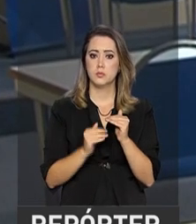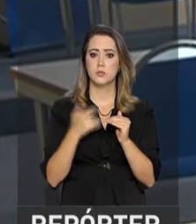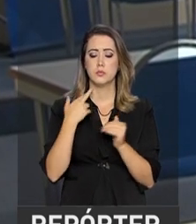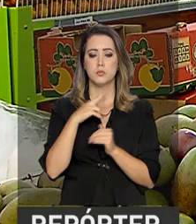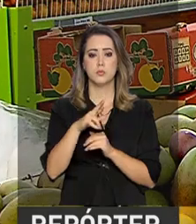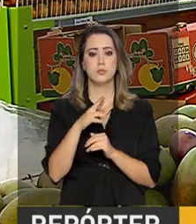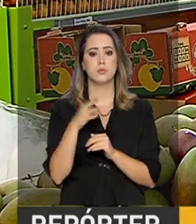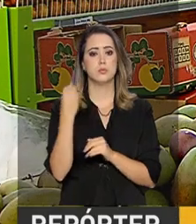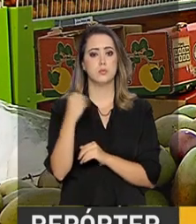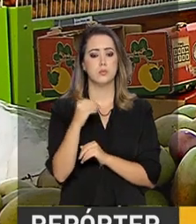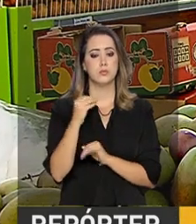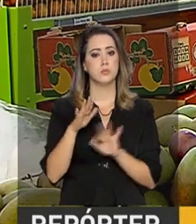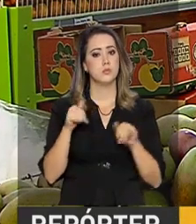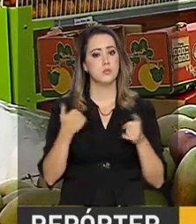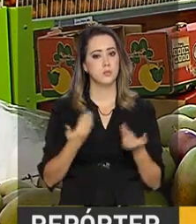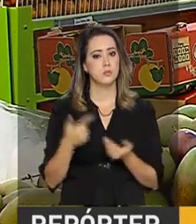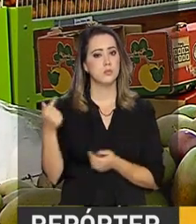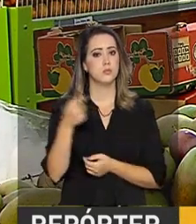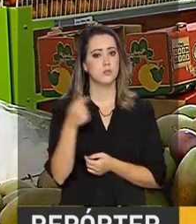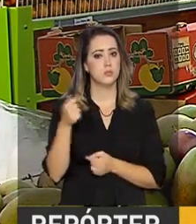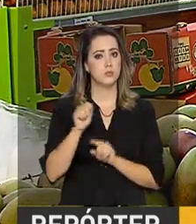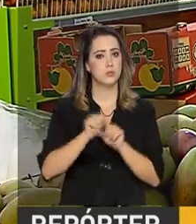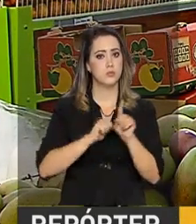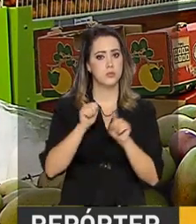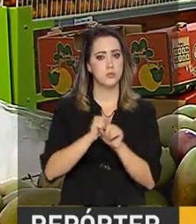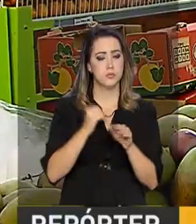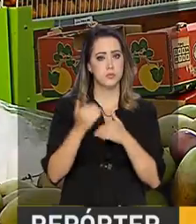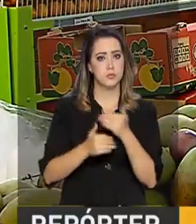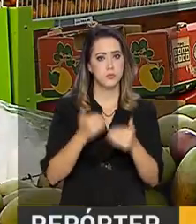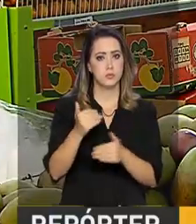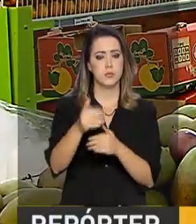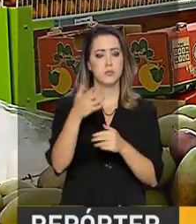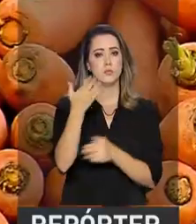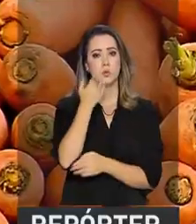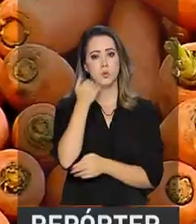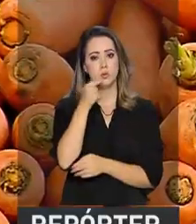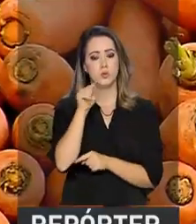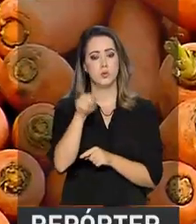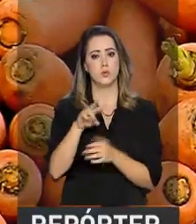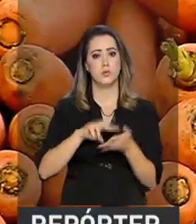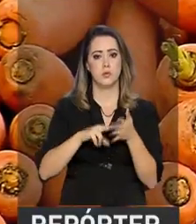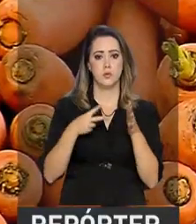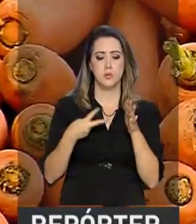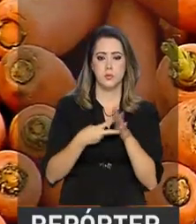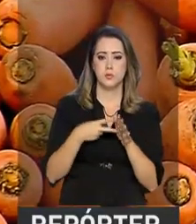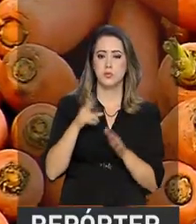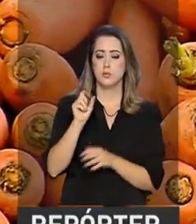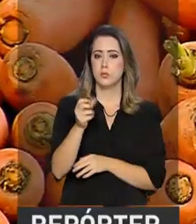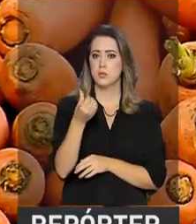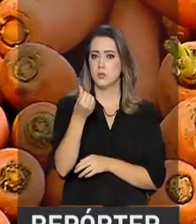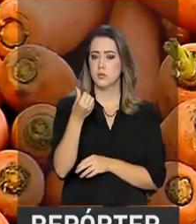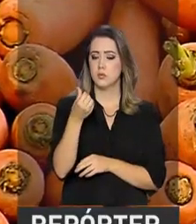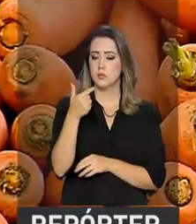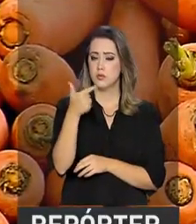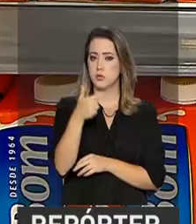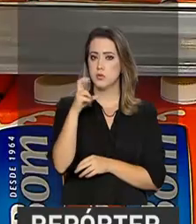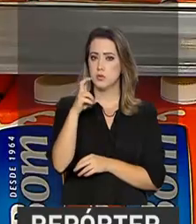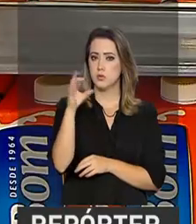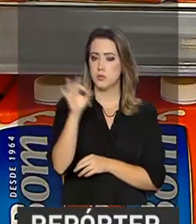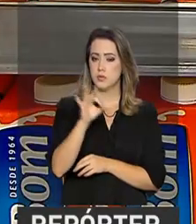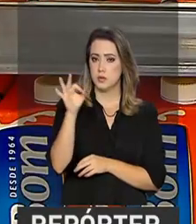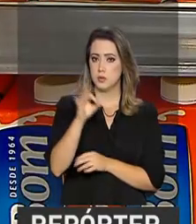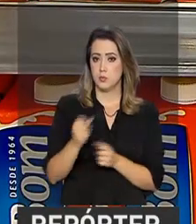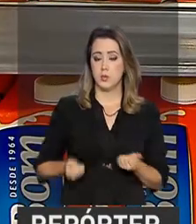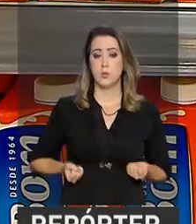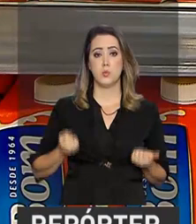de outubro e pelo sétimo mês consecutivo os alimentos que representam cerca de 25% das